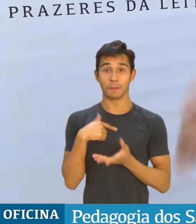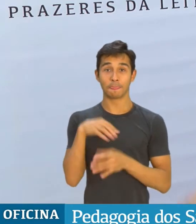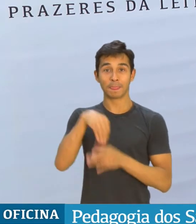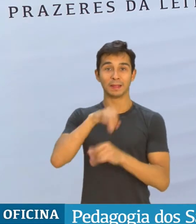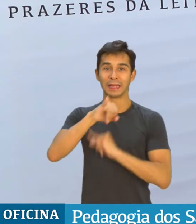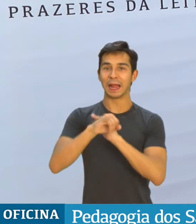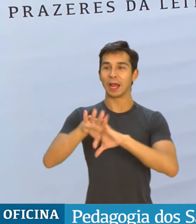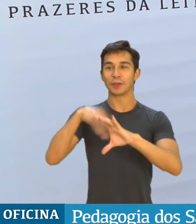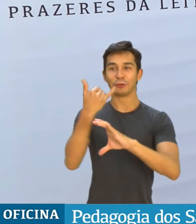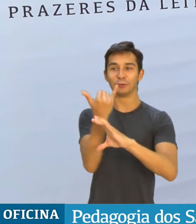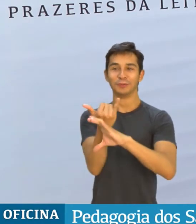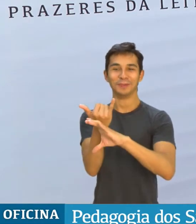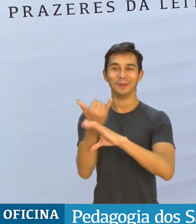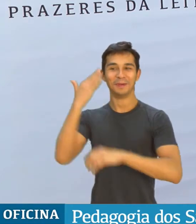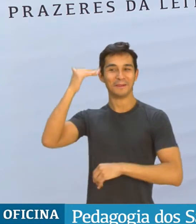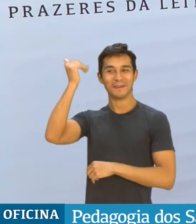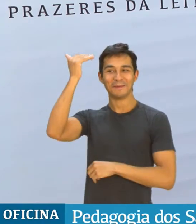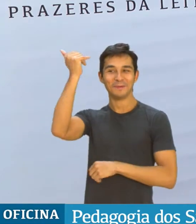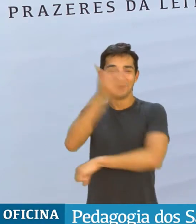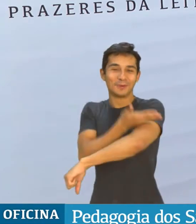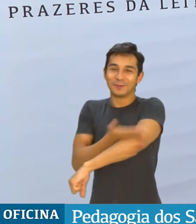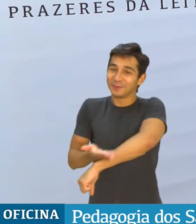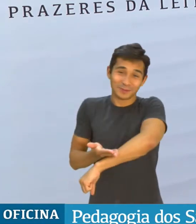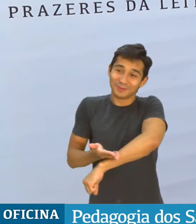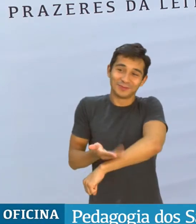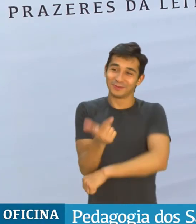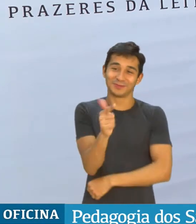no youtuber, é meio difícil.